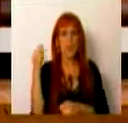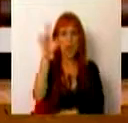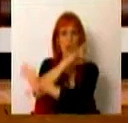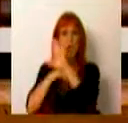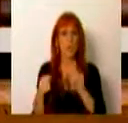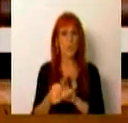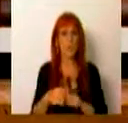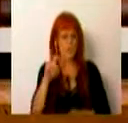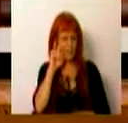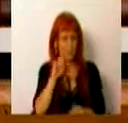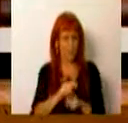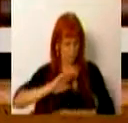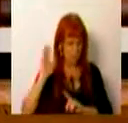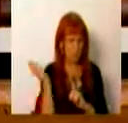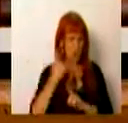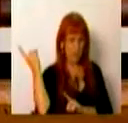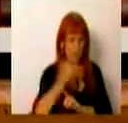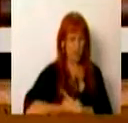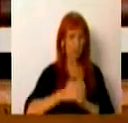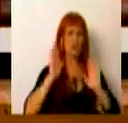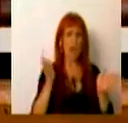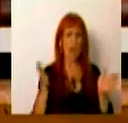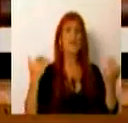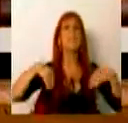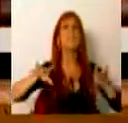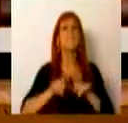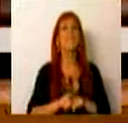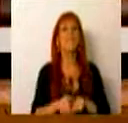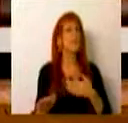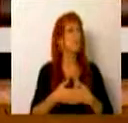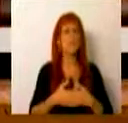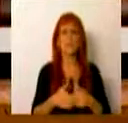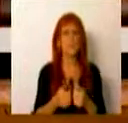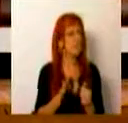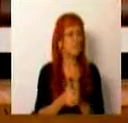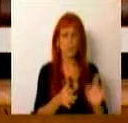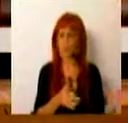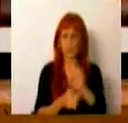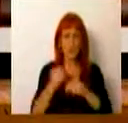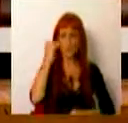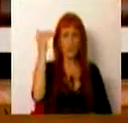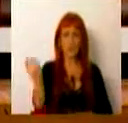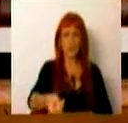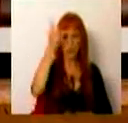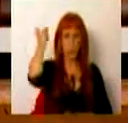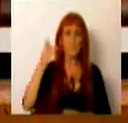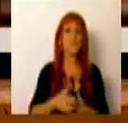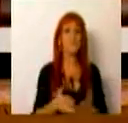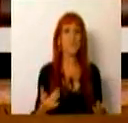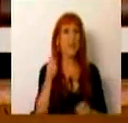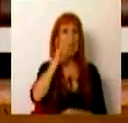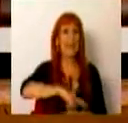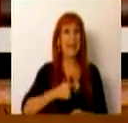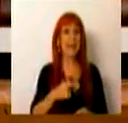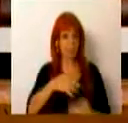Europeia, defendendo as sanções já impostas, mas sem fechar todas as portas para o futuro. Para quem